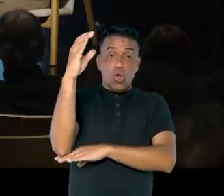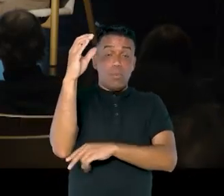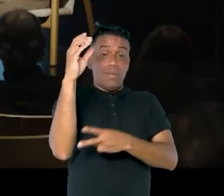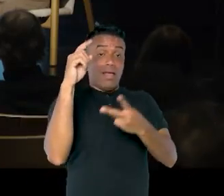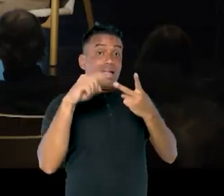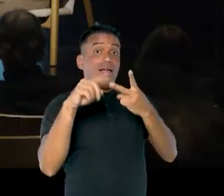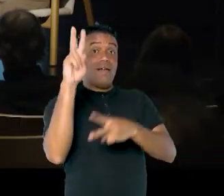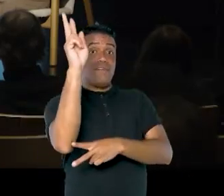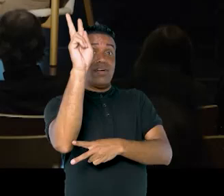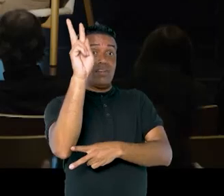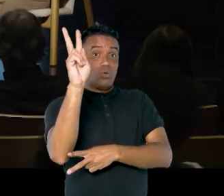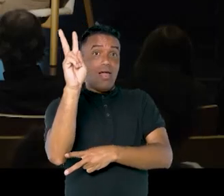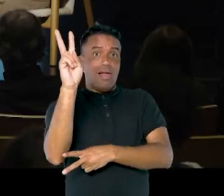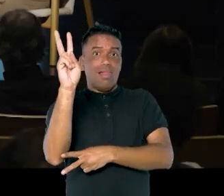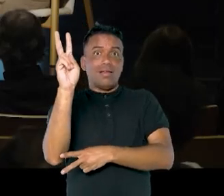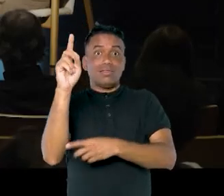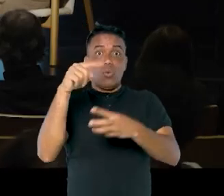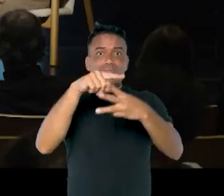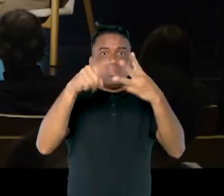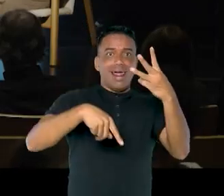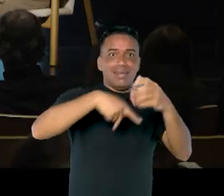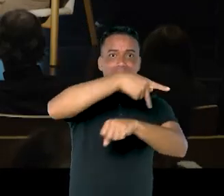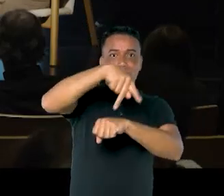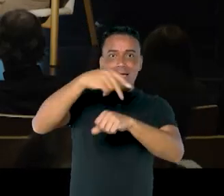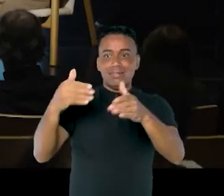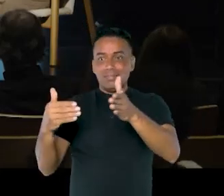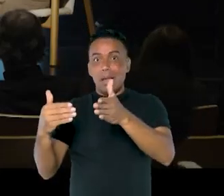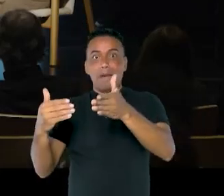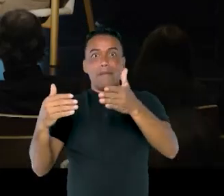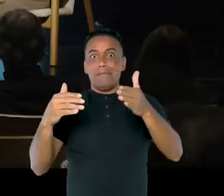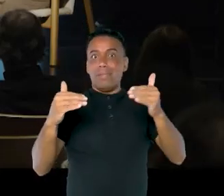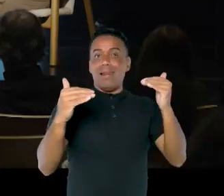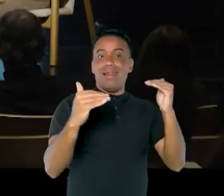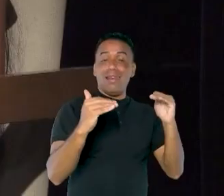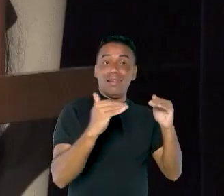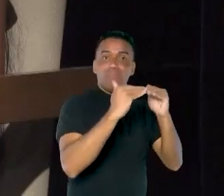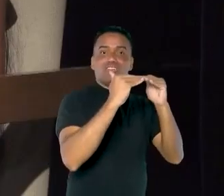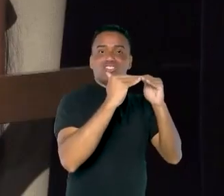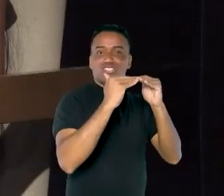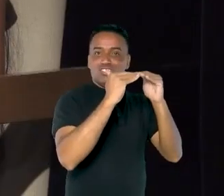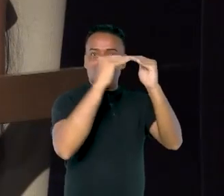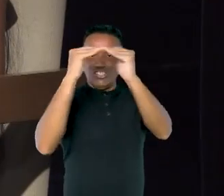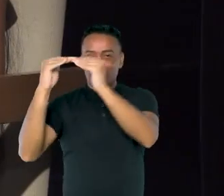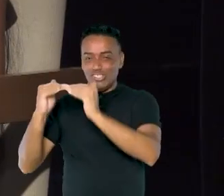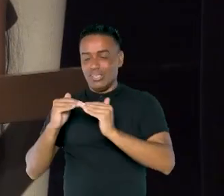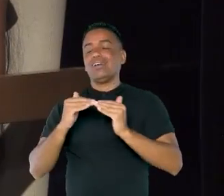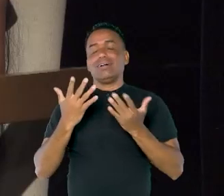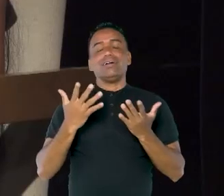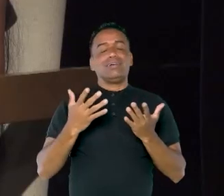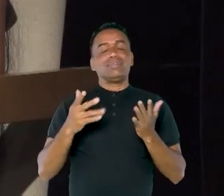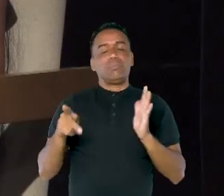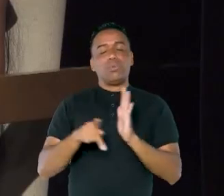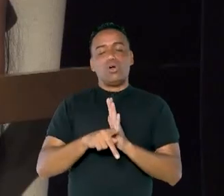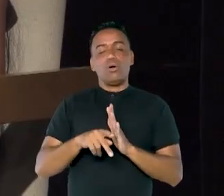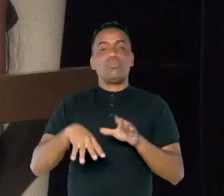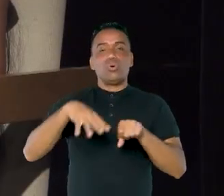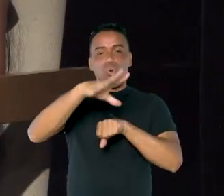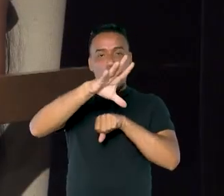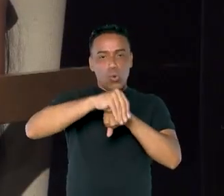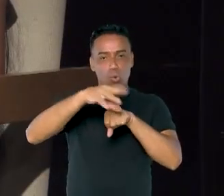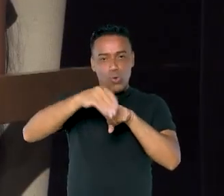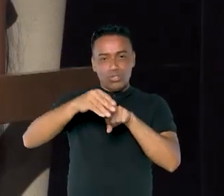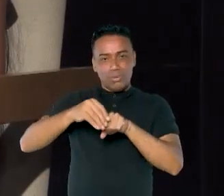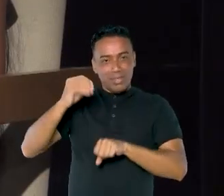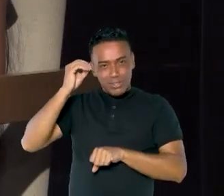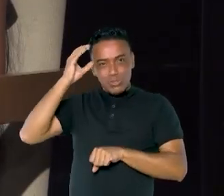Tríplice. E, como bem disse, falar sobre as ciências indígenas, né?